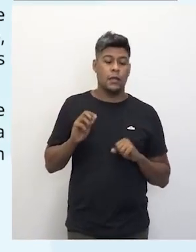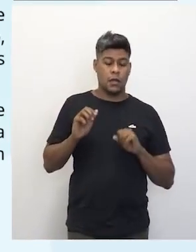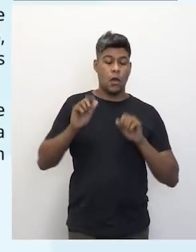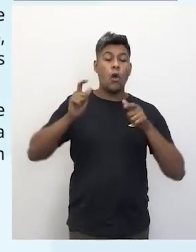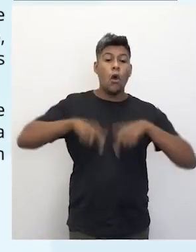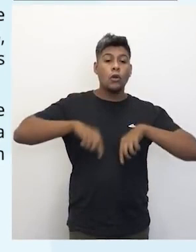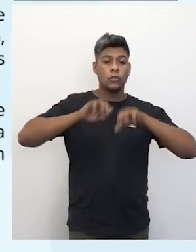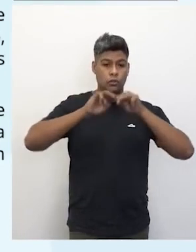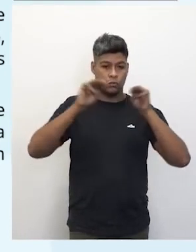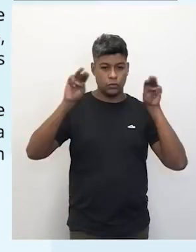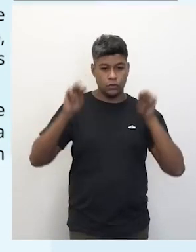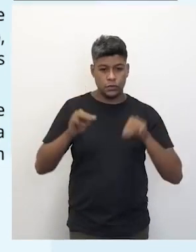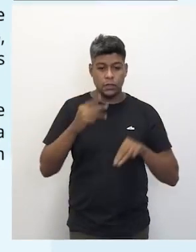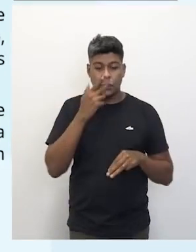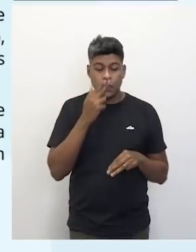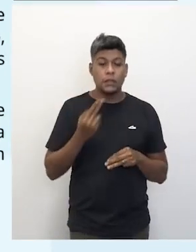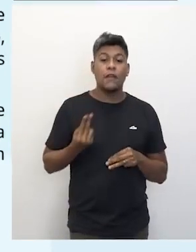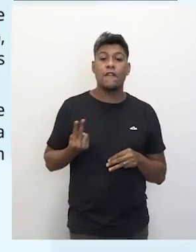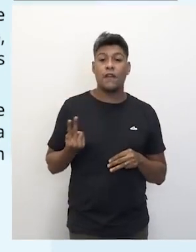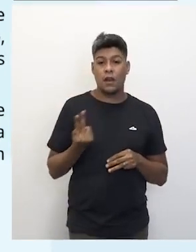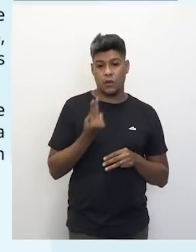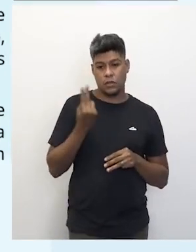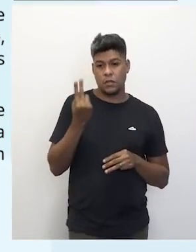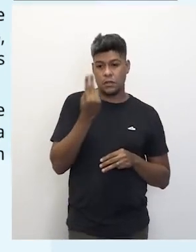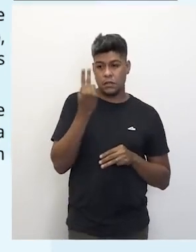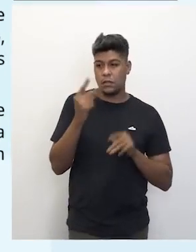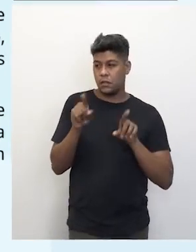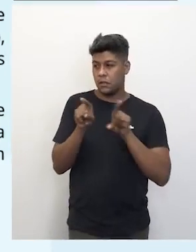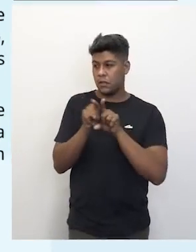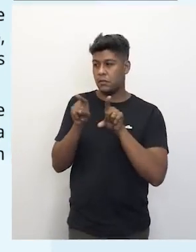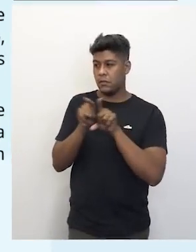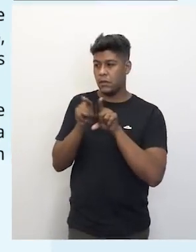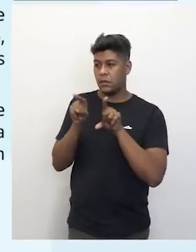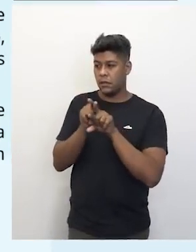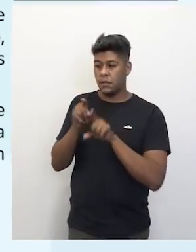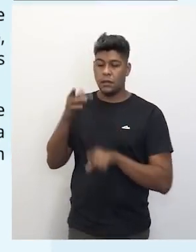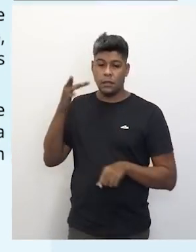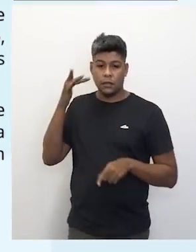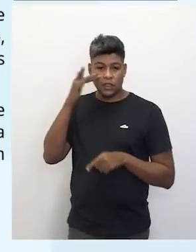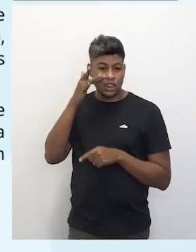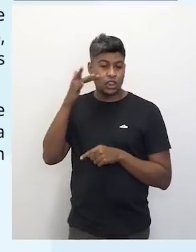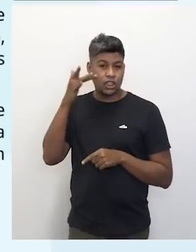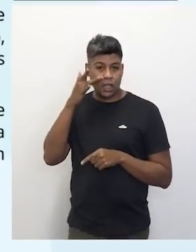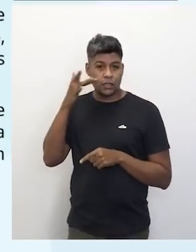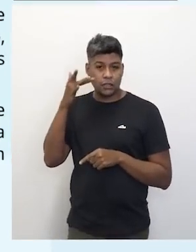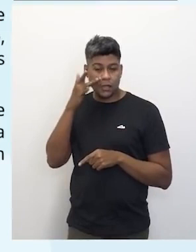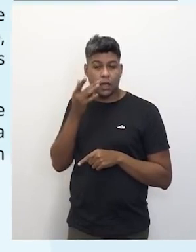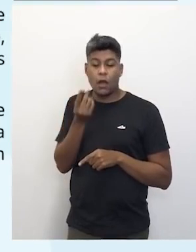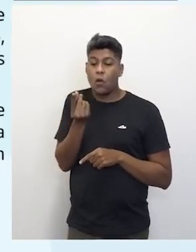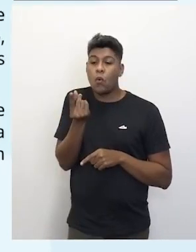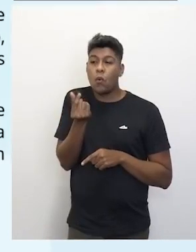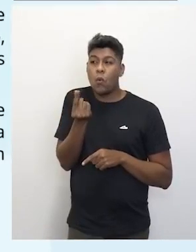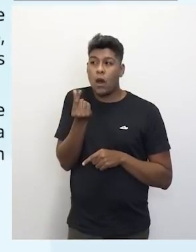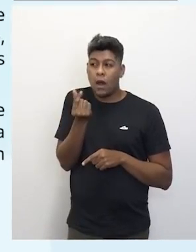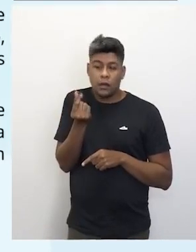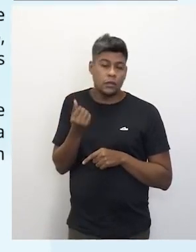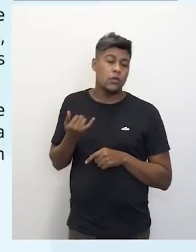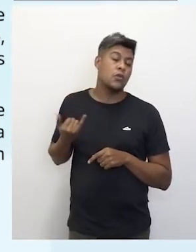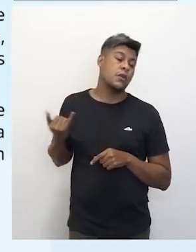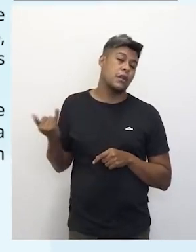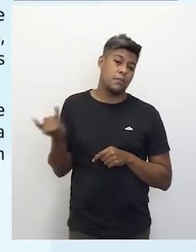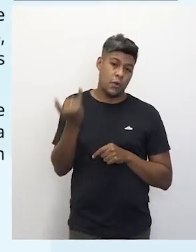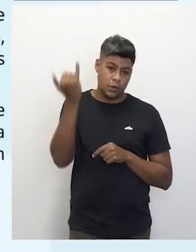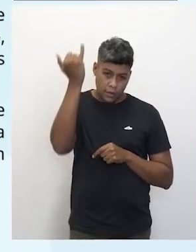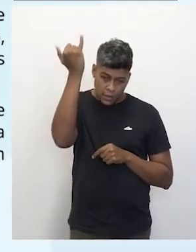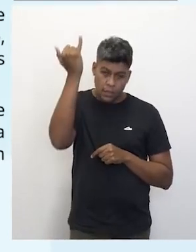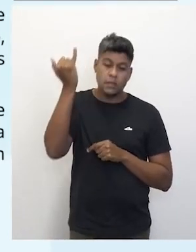ele vai dar uma valoração estética e até mesmo financeira, né? Estimar ali quanto vale aquela obra, a relevância, a importância